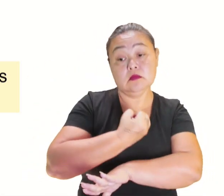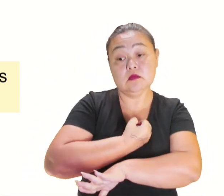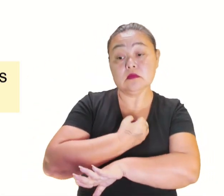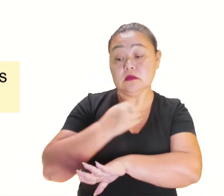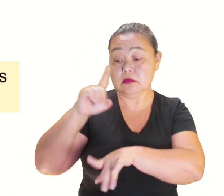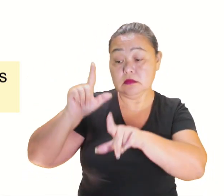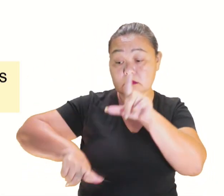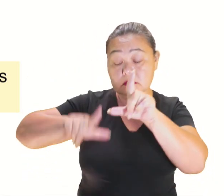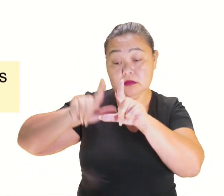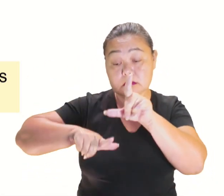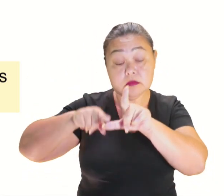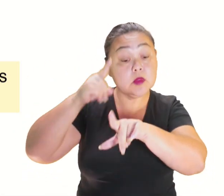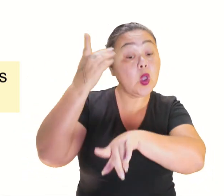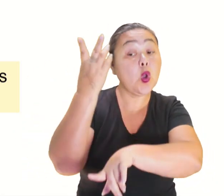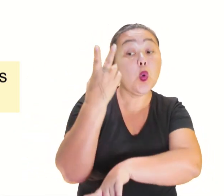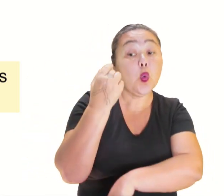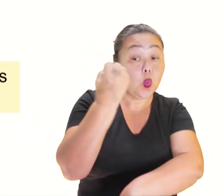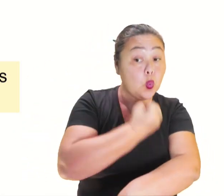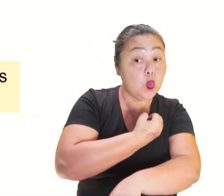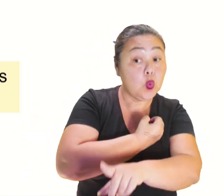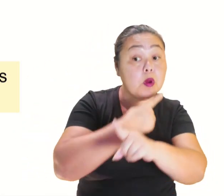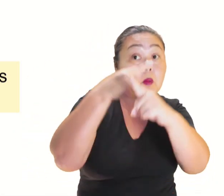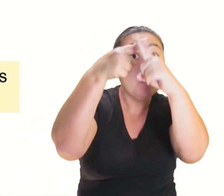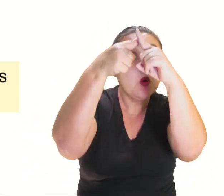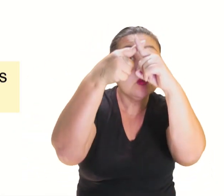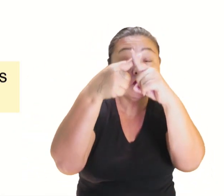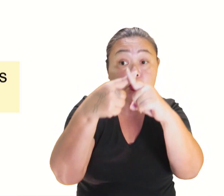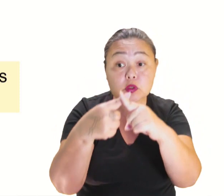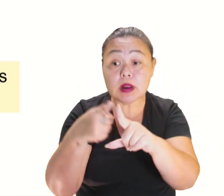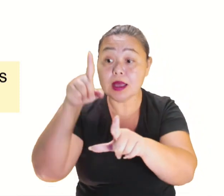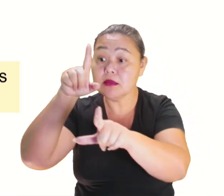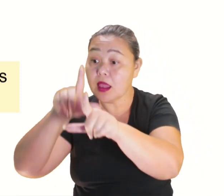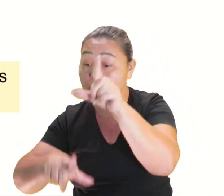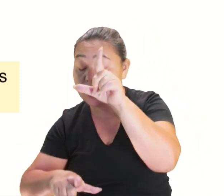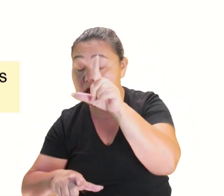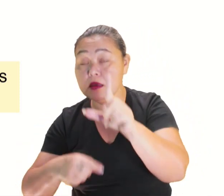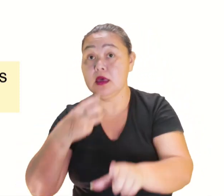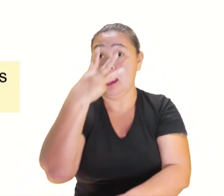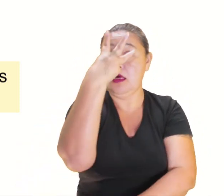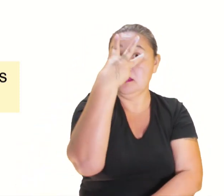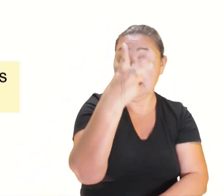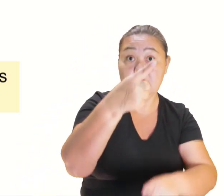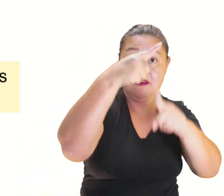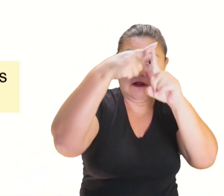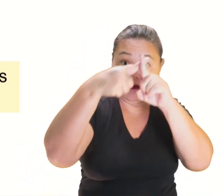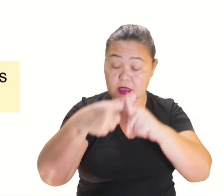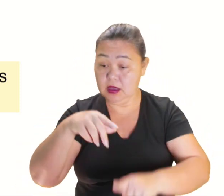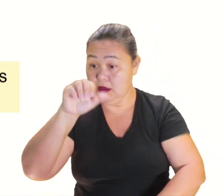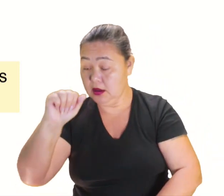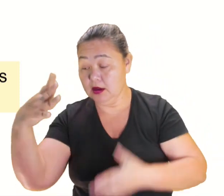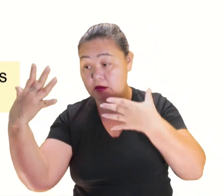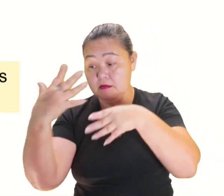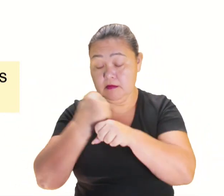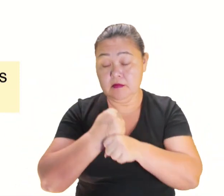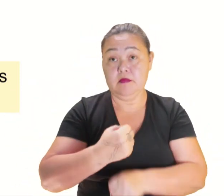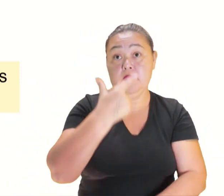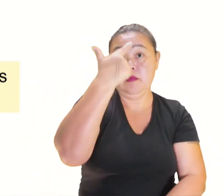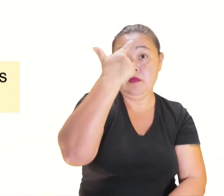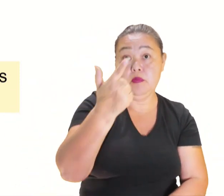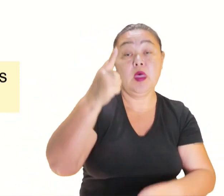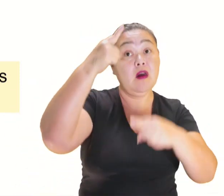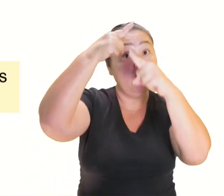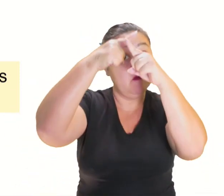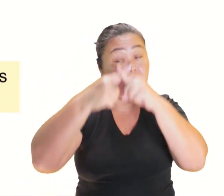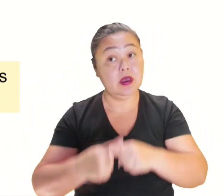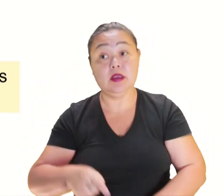letra, esse número é multiplicado pela letra, ou seja, aqui nós temos 3 vezes o A mais 2 vezes